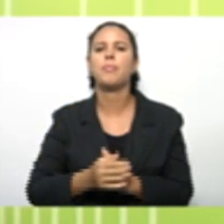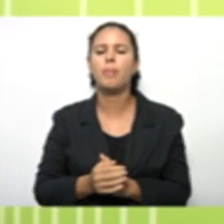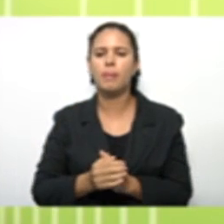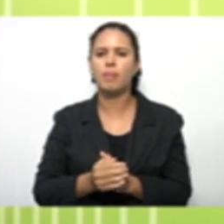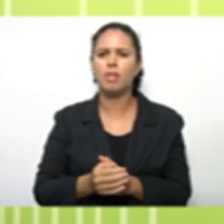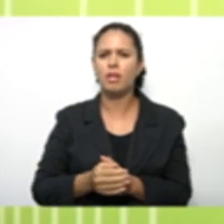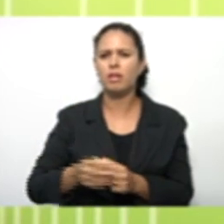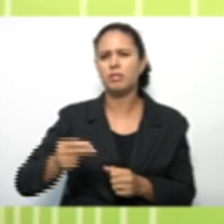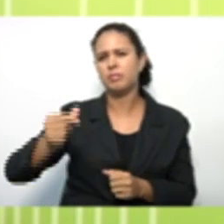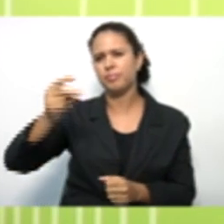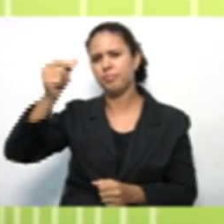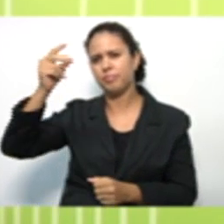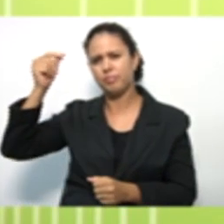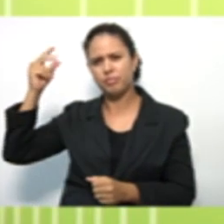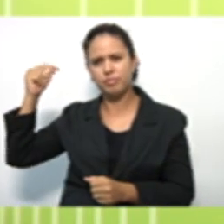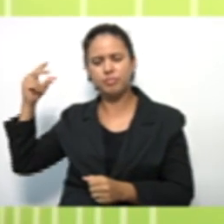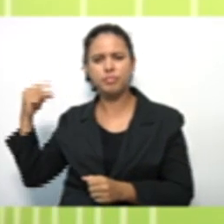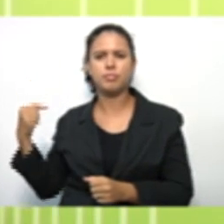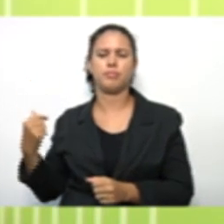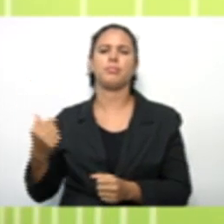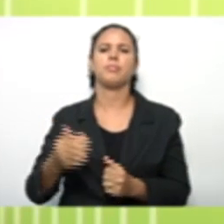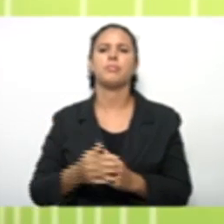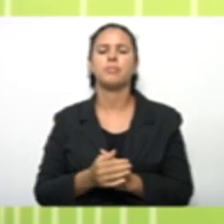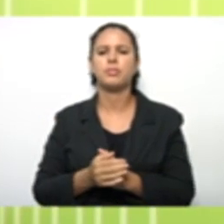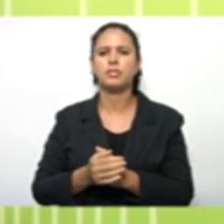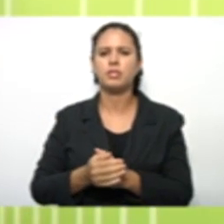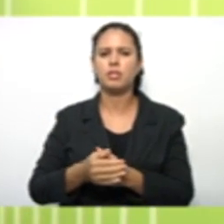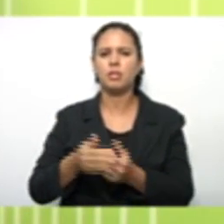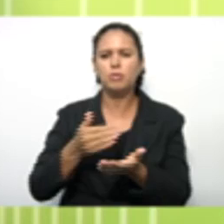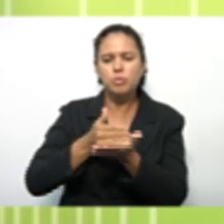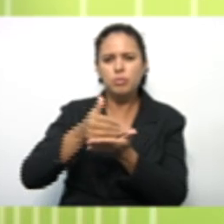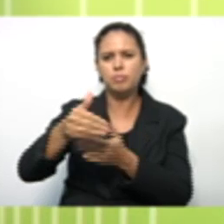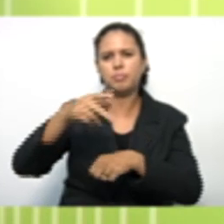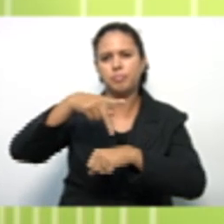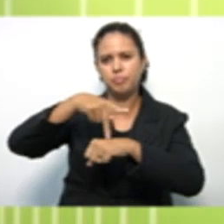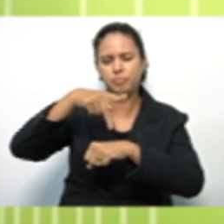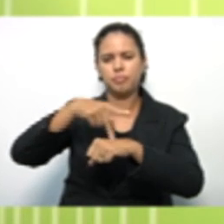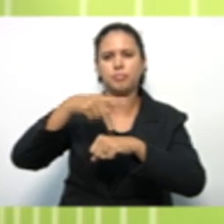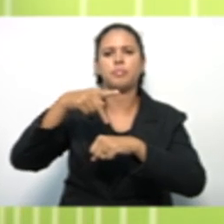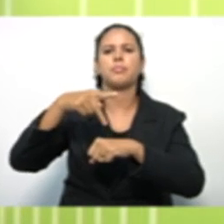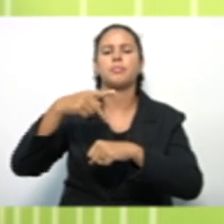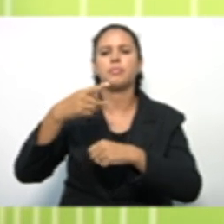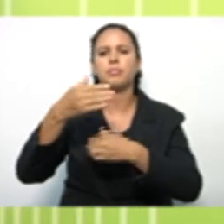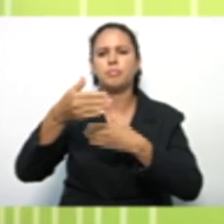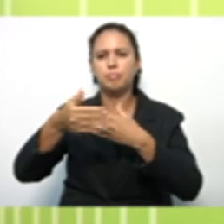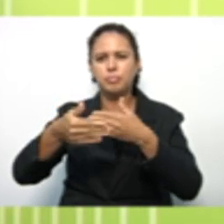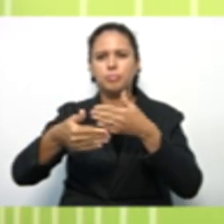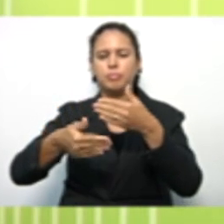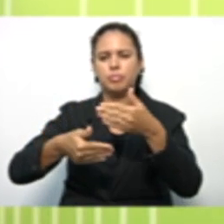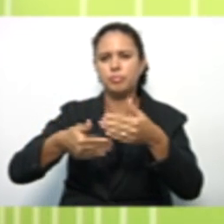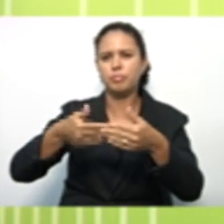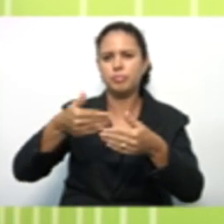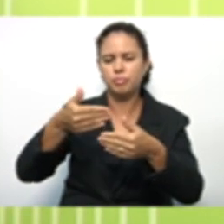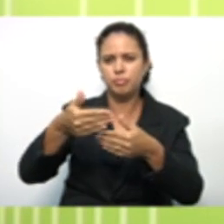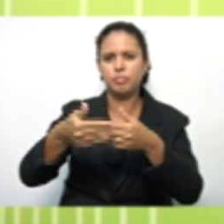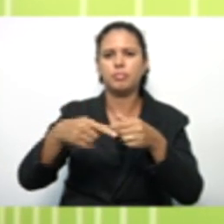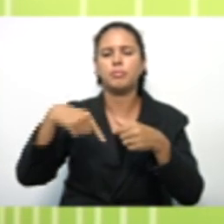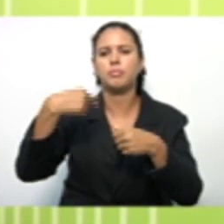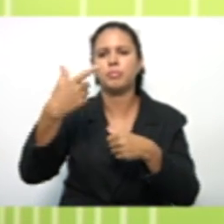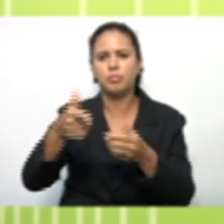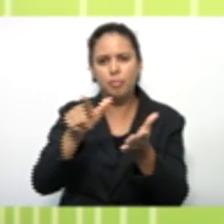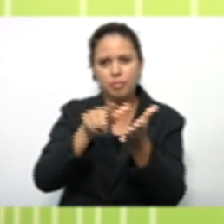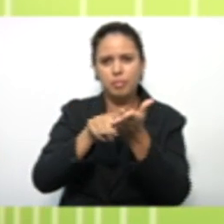que antigamente começou-se com pedrinhas e posteriormente, a partir do surgimento